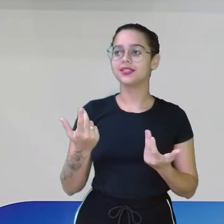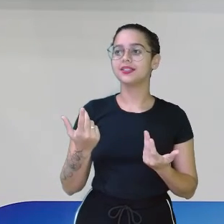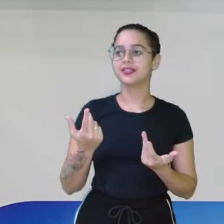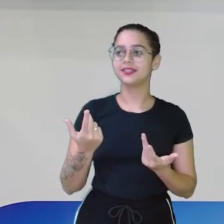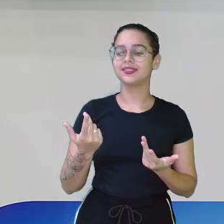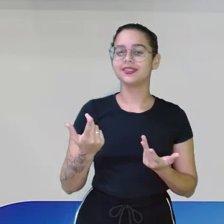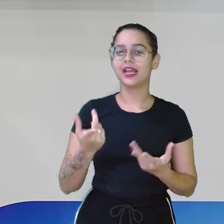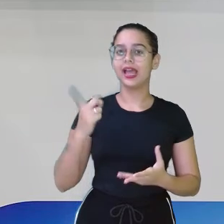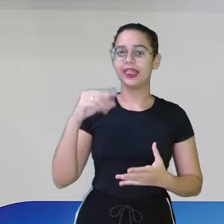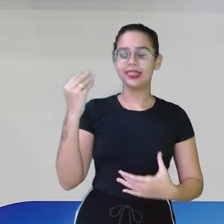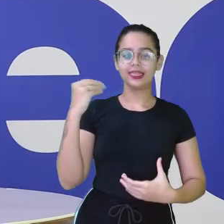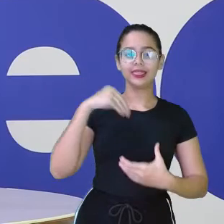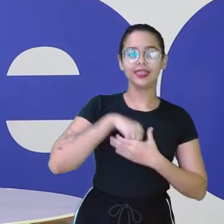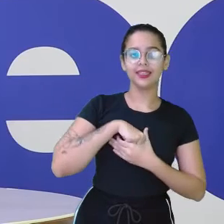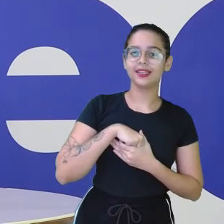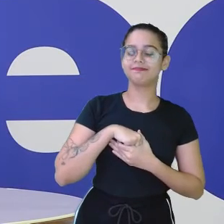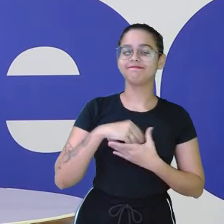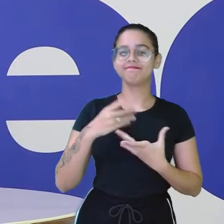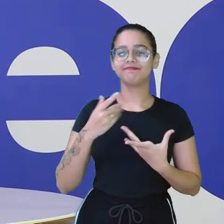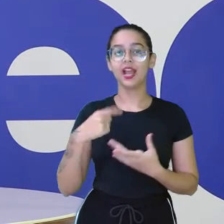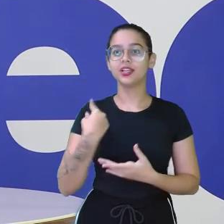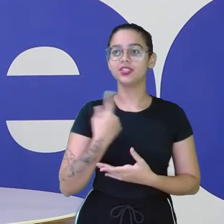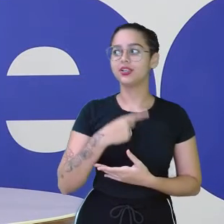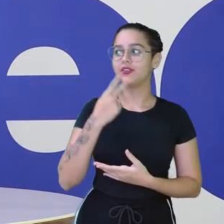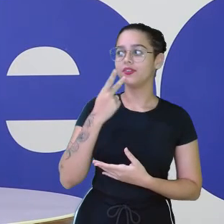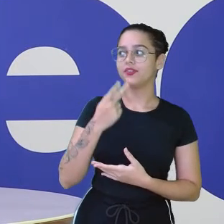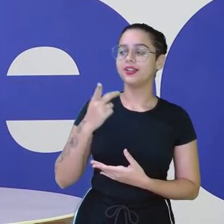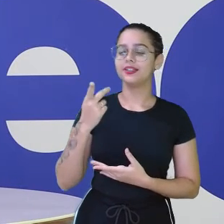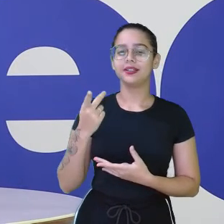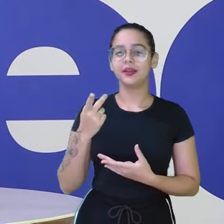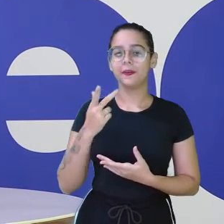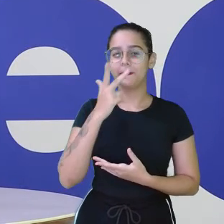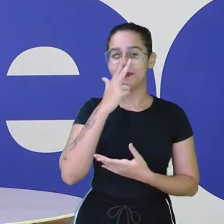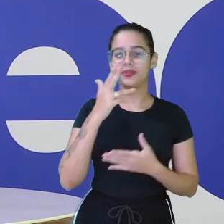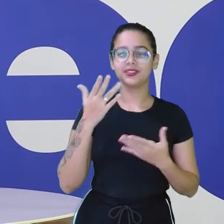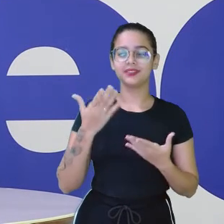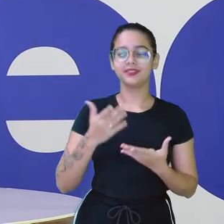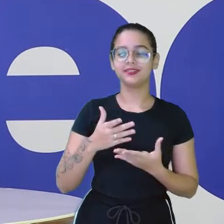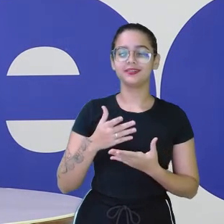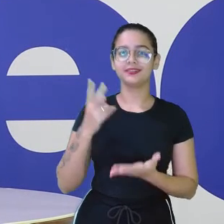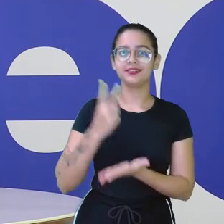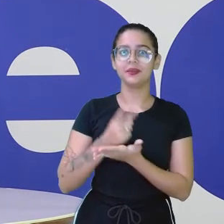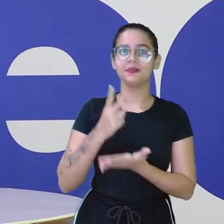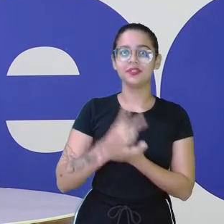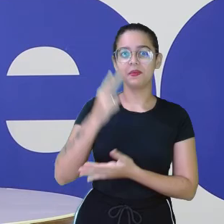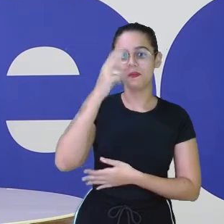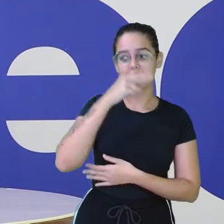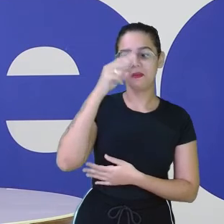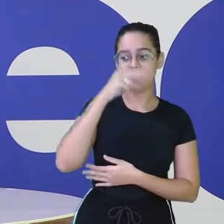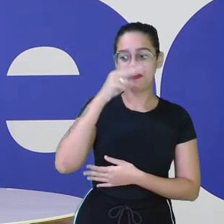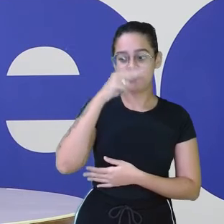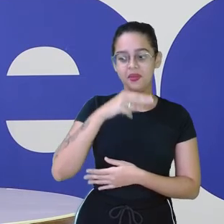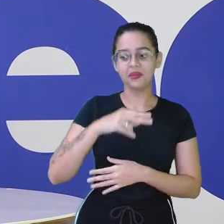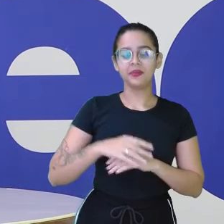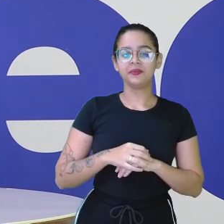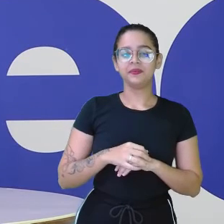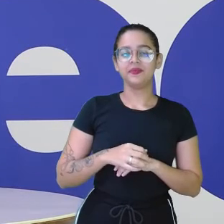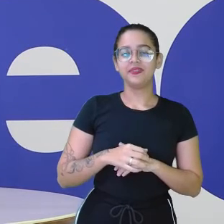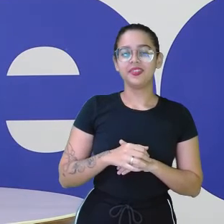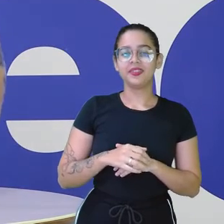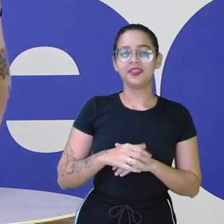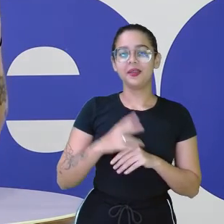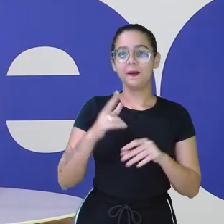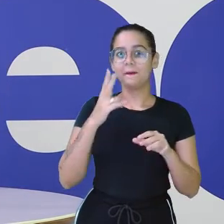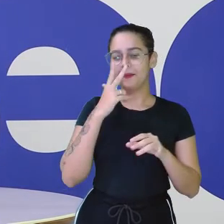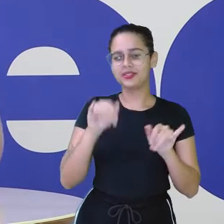beleza é interior, de Exato. fato. A gente fala isso como um clichê, mas é porque Mas não é- muitas vezes a gente bota um estigma, né? É. De